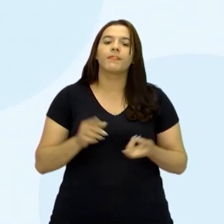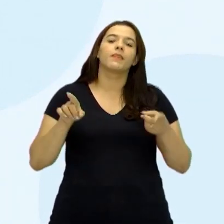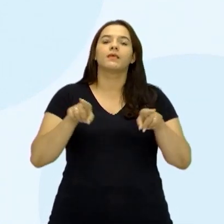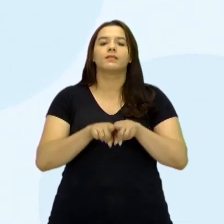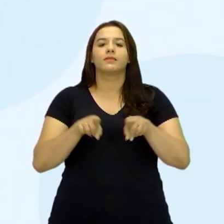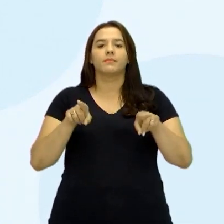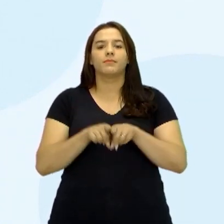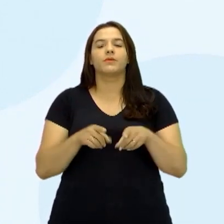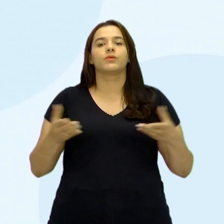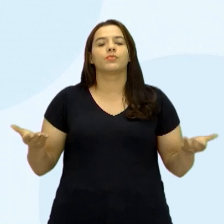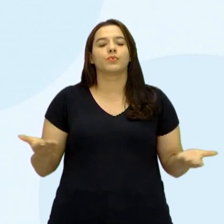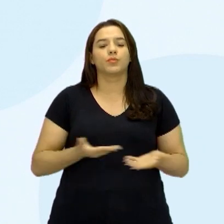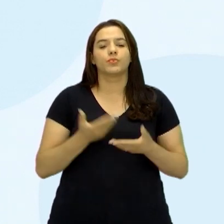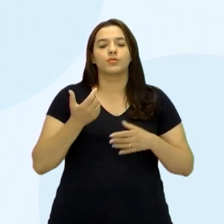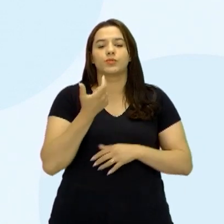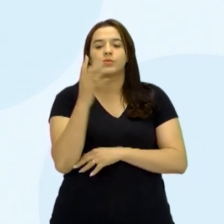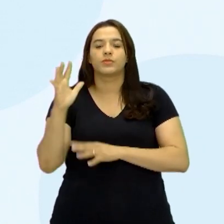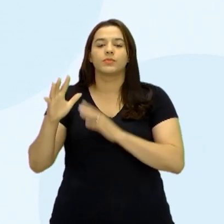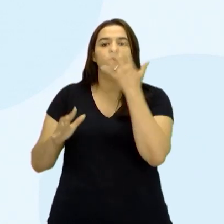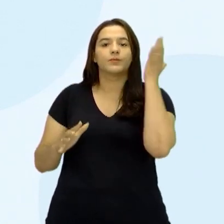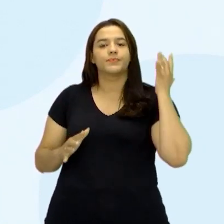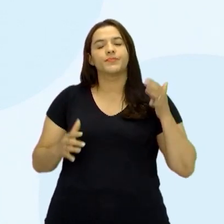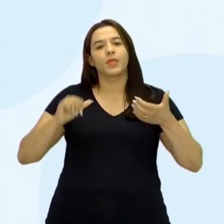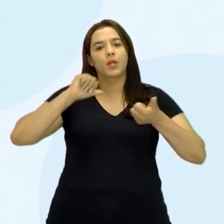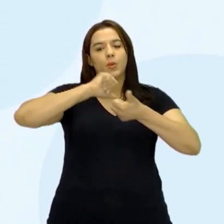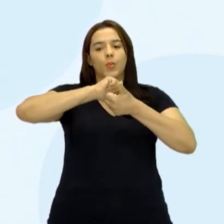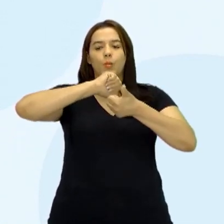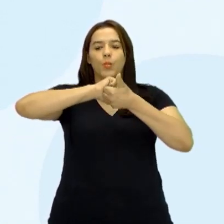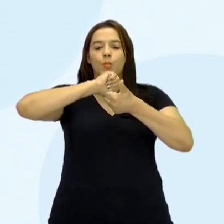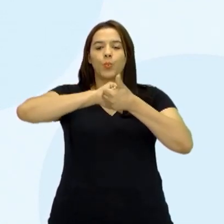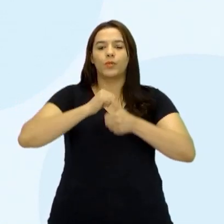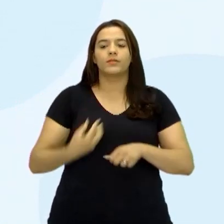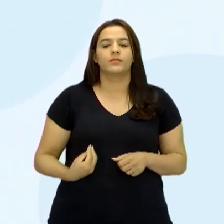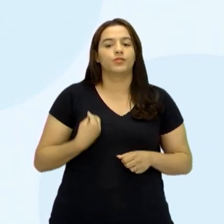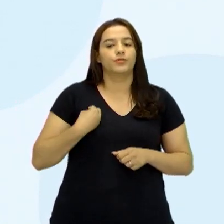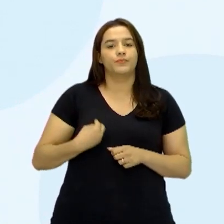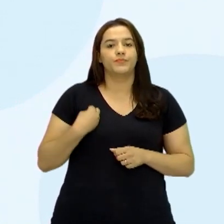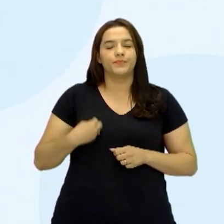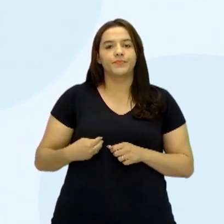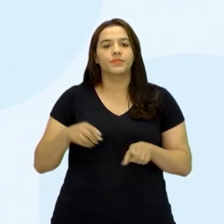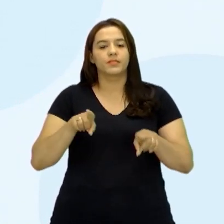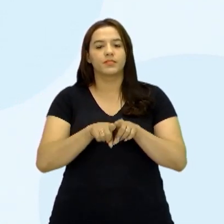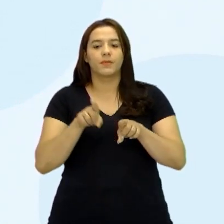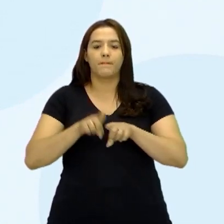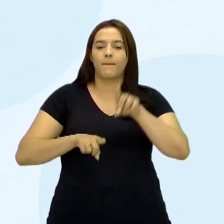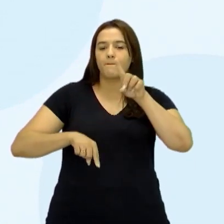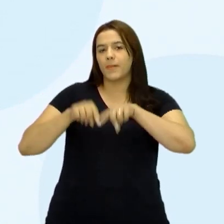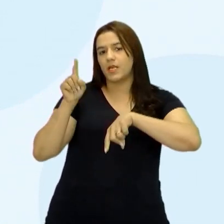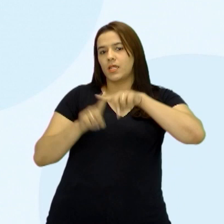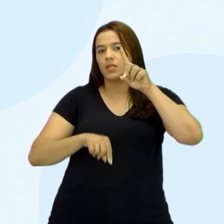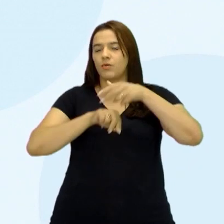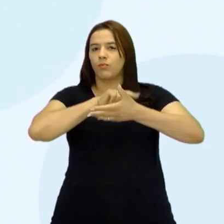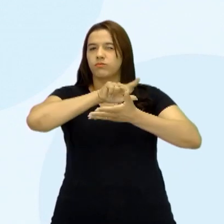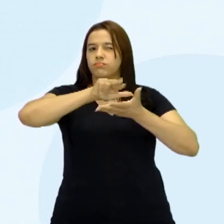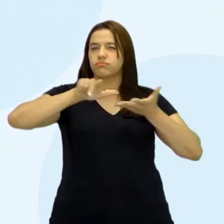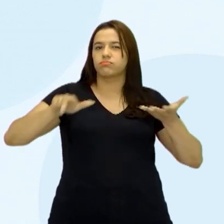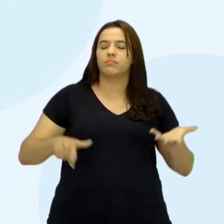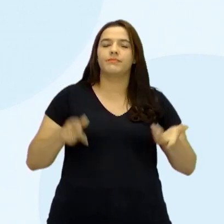temática, natureza, ambientes e qualidade de vida, objeto do conhecimento,